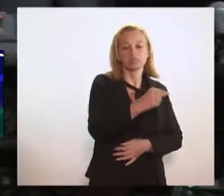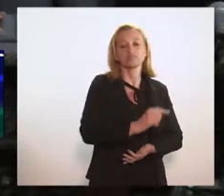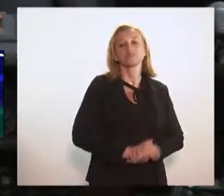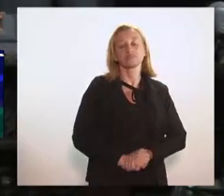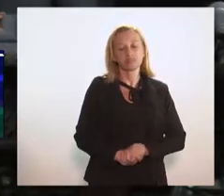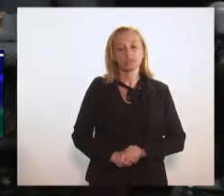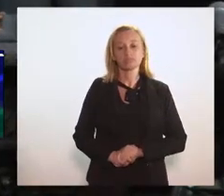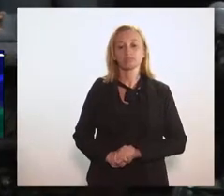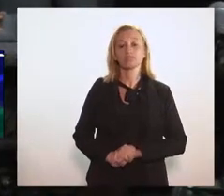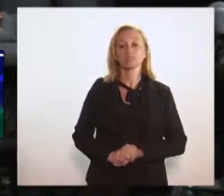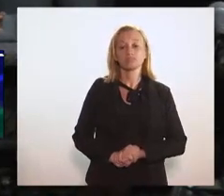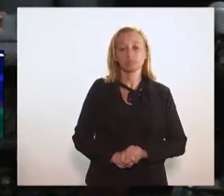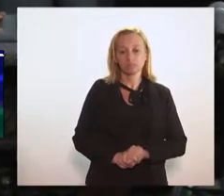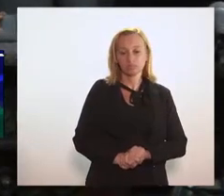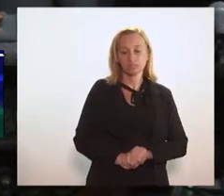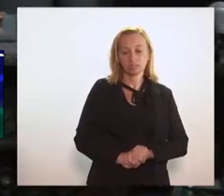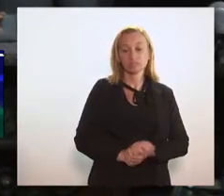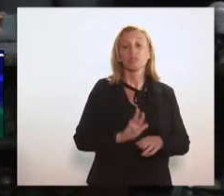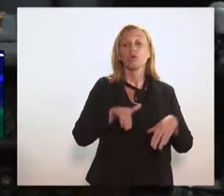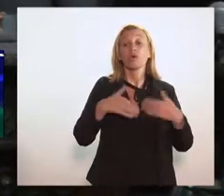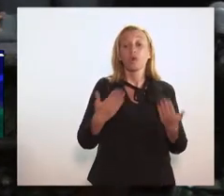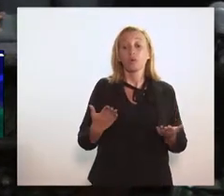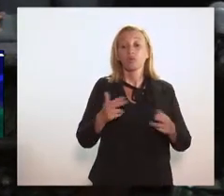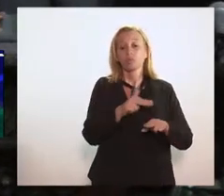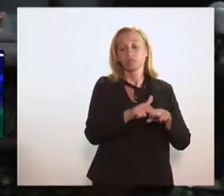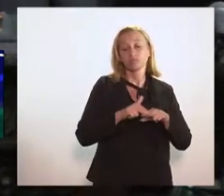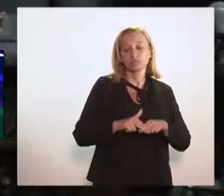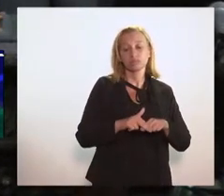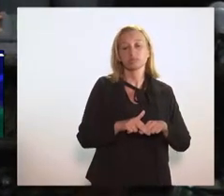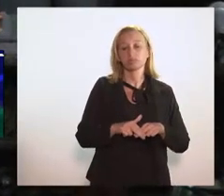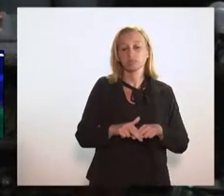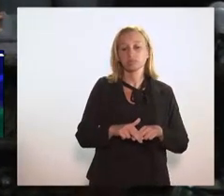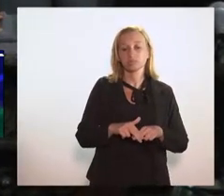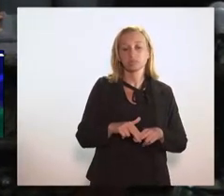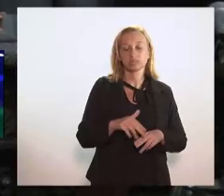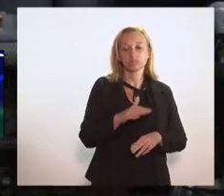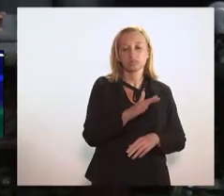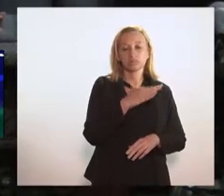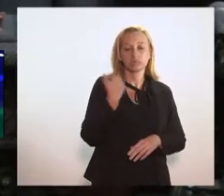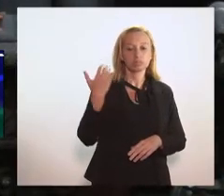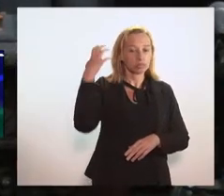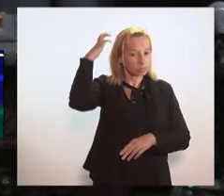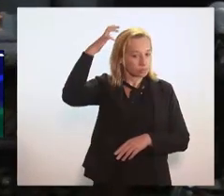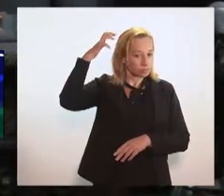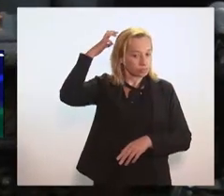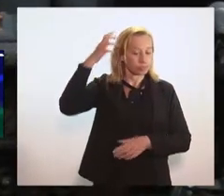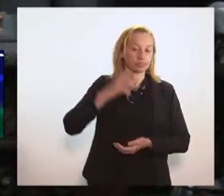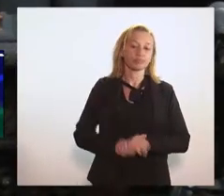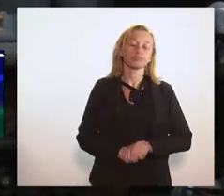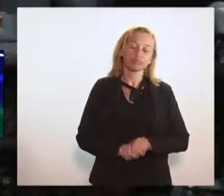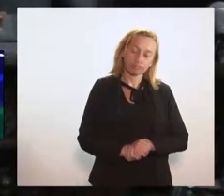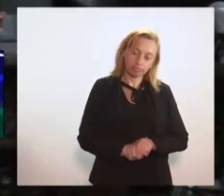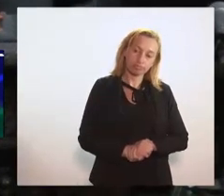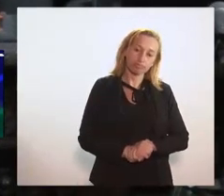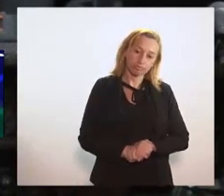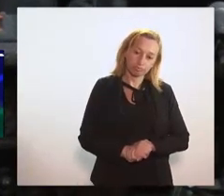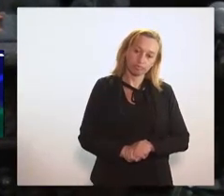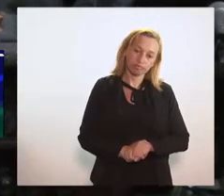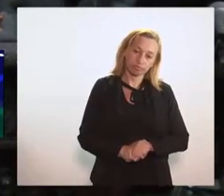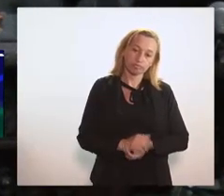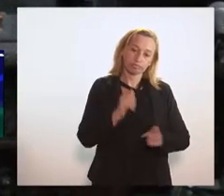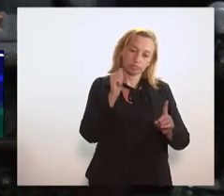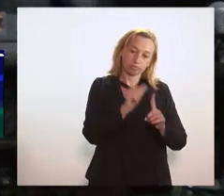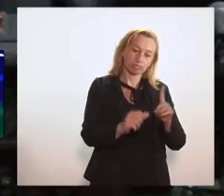quais foram os motivos que levaram aos mandantes do assassinato de Marielle Franco, de um